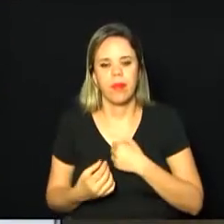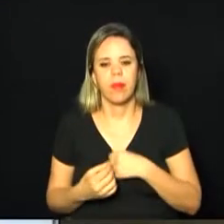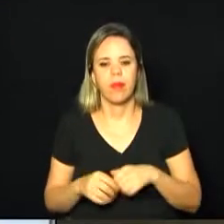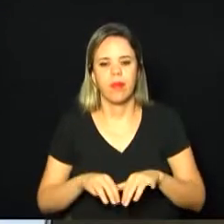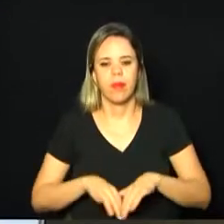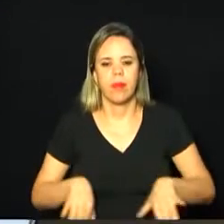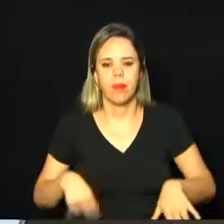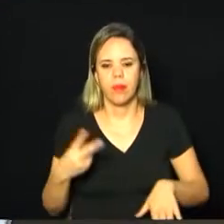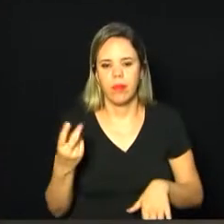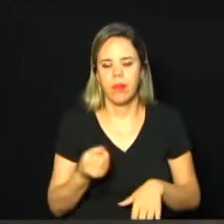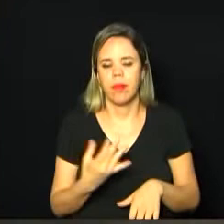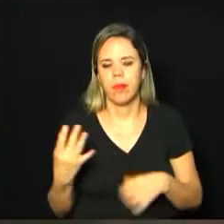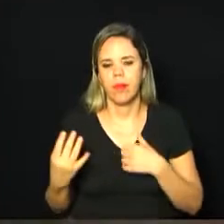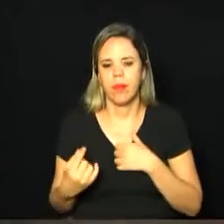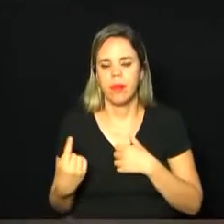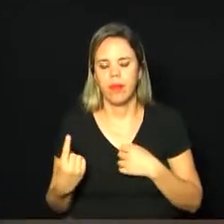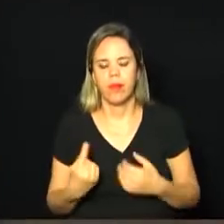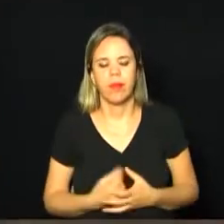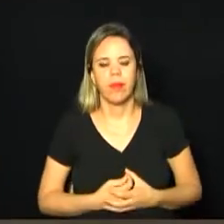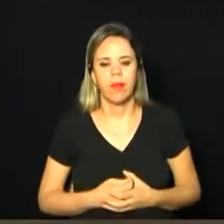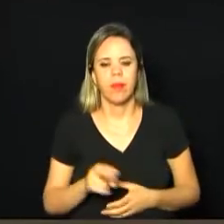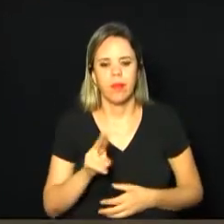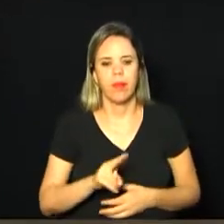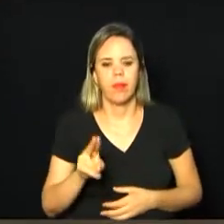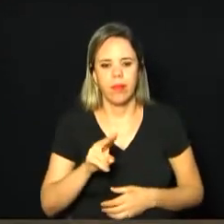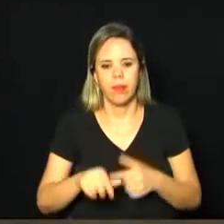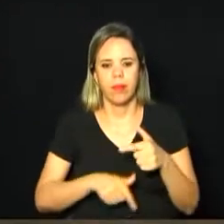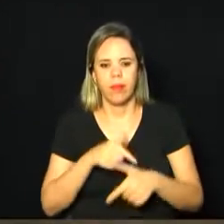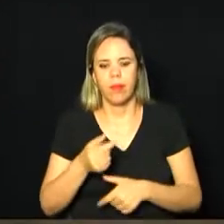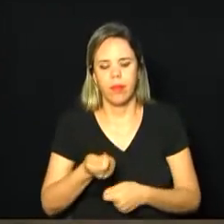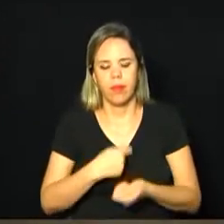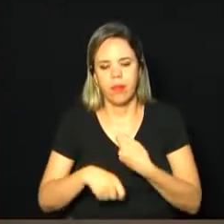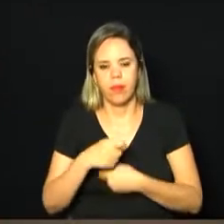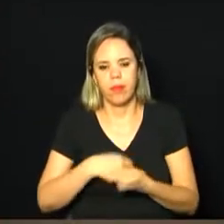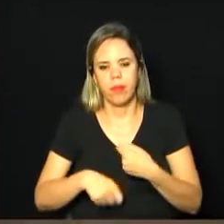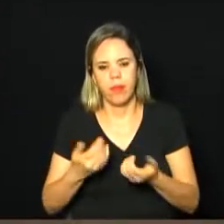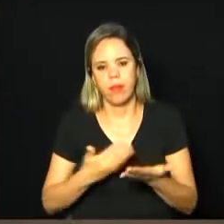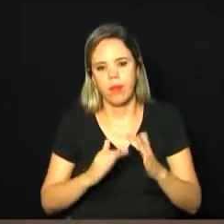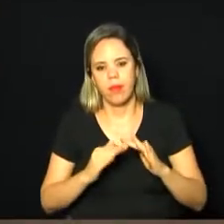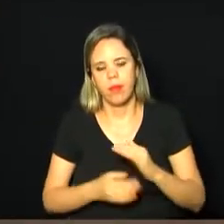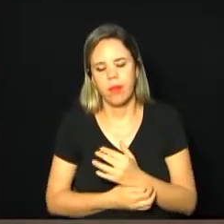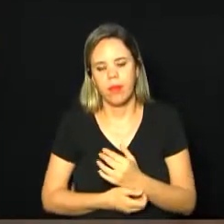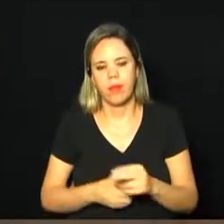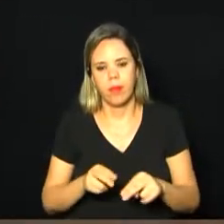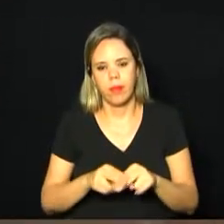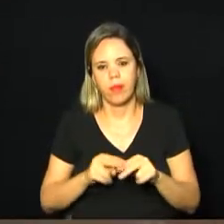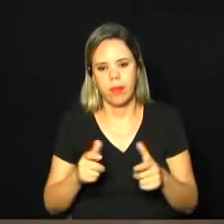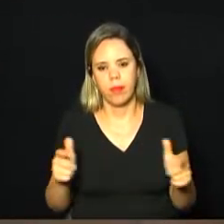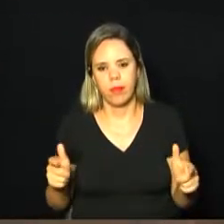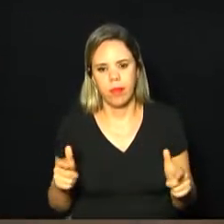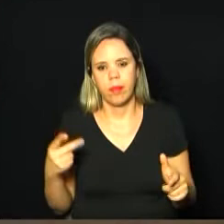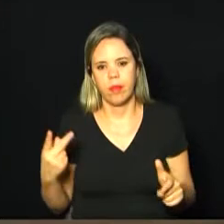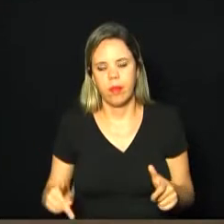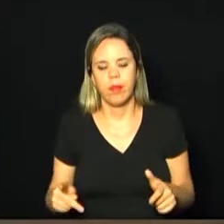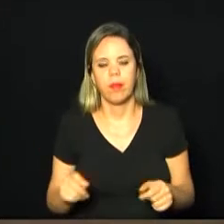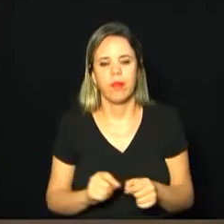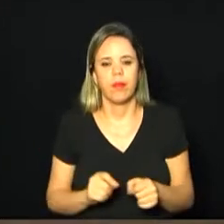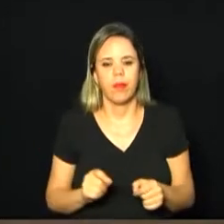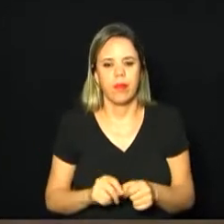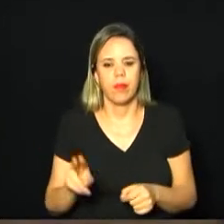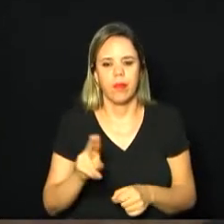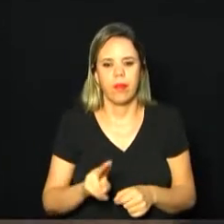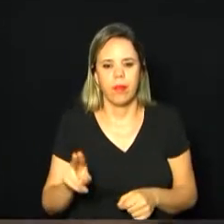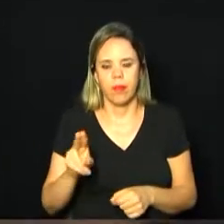subdividem em duas séries uma que foi utilizado nos trabalhos administrativos da escola porém a maior parte delas foram